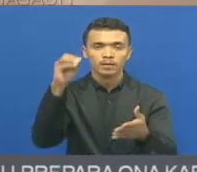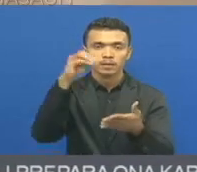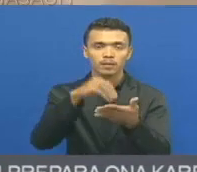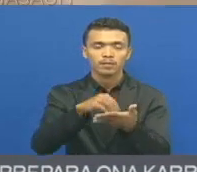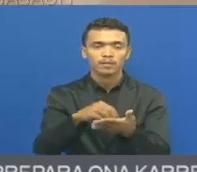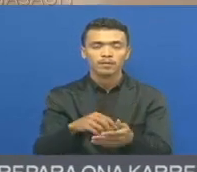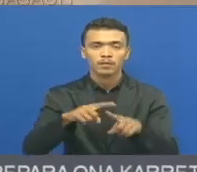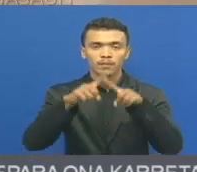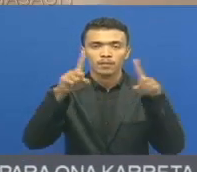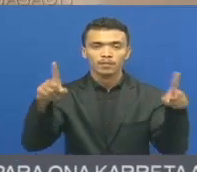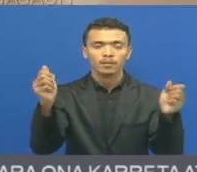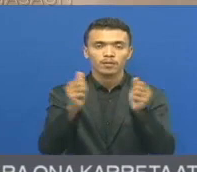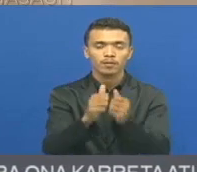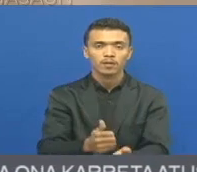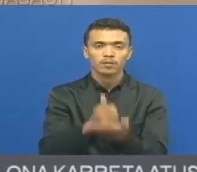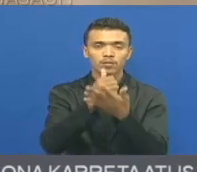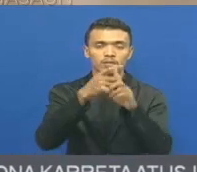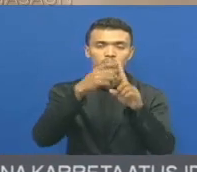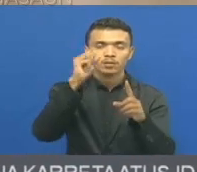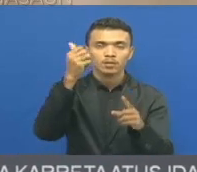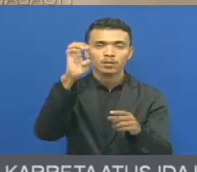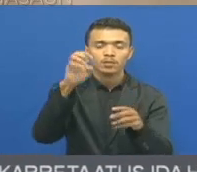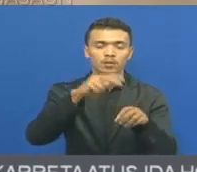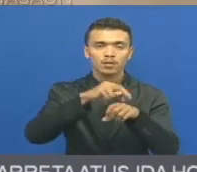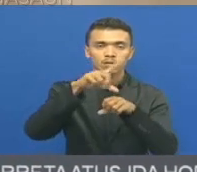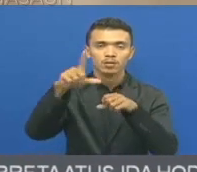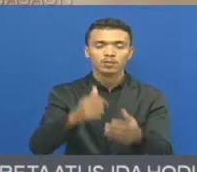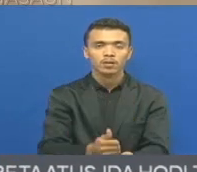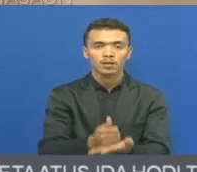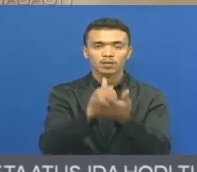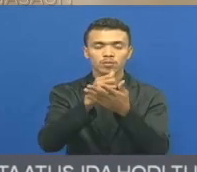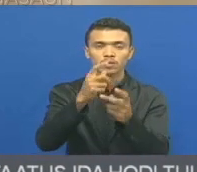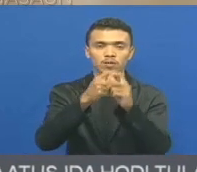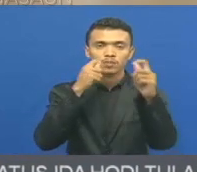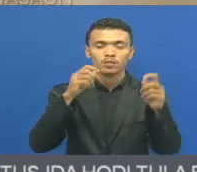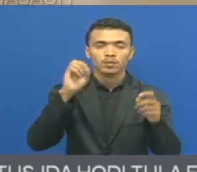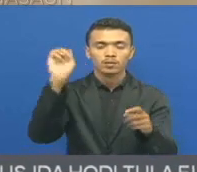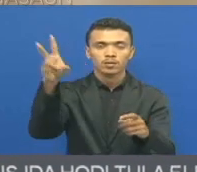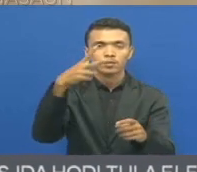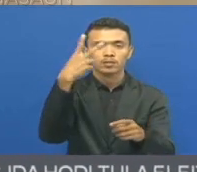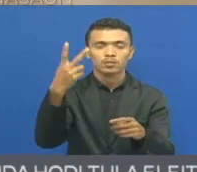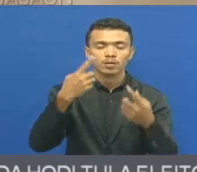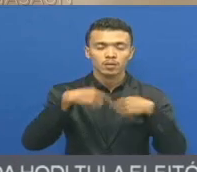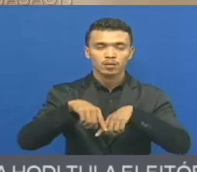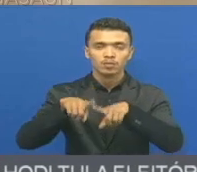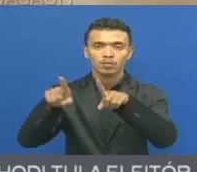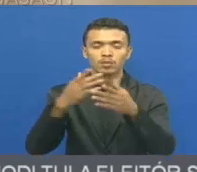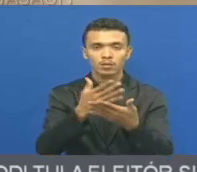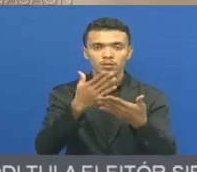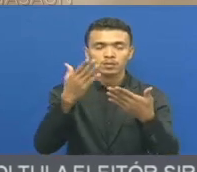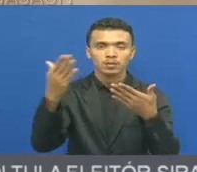neba. Maybe ho apoio hu si sta nasional ho di facilita ona transporta sanulu rasen rua atu transporta